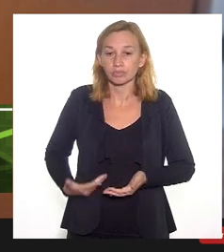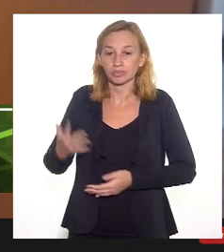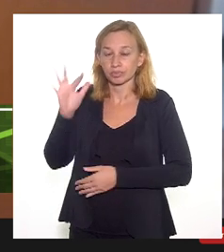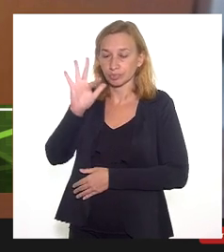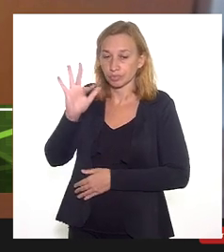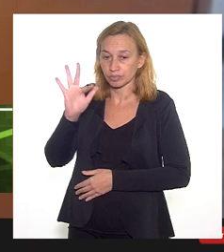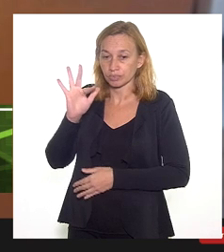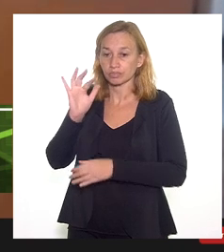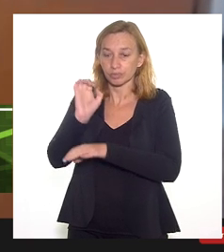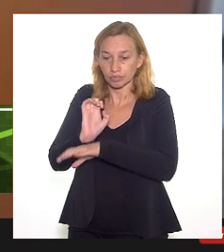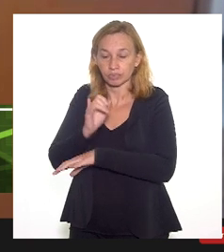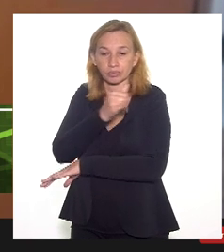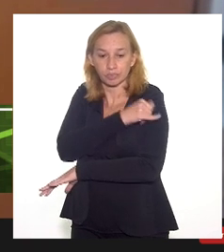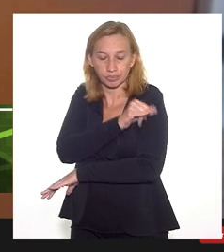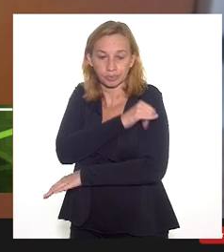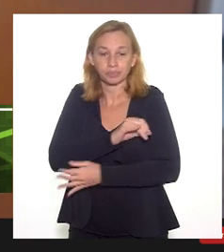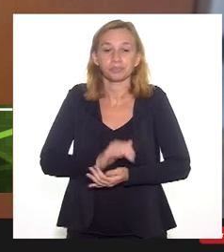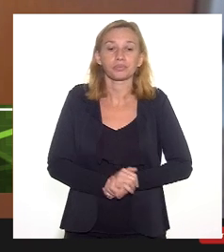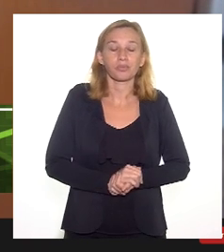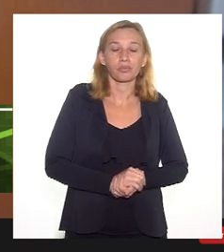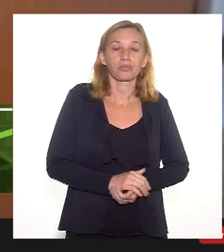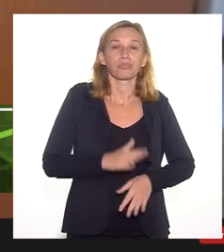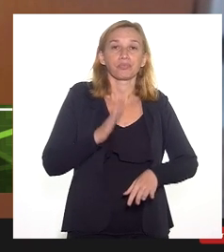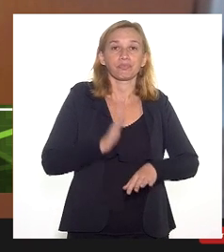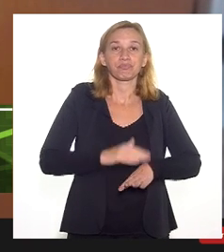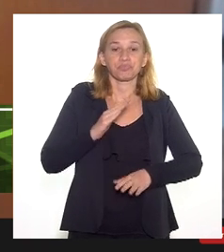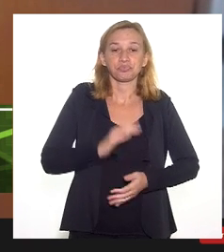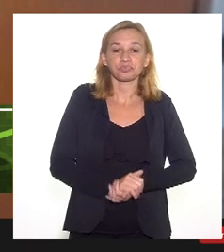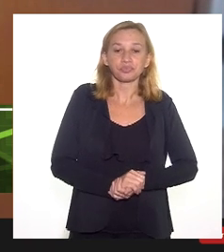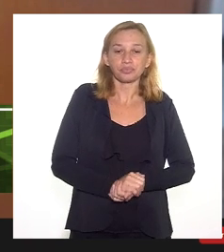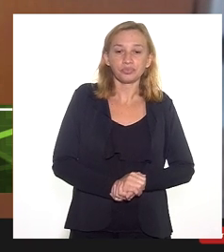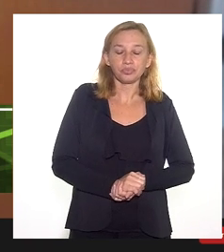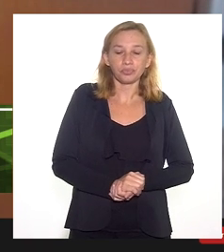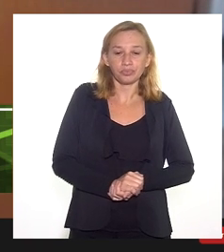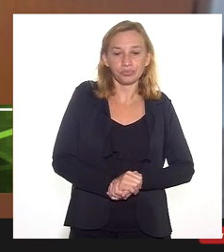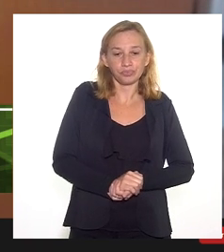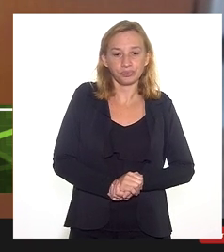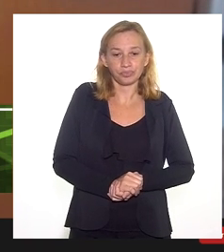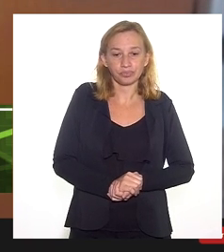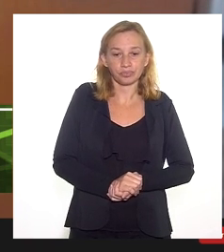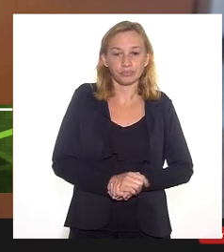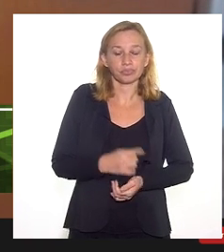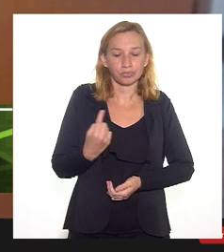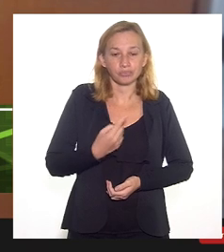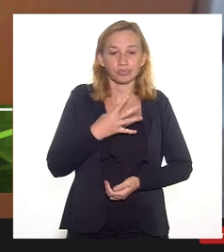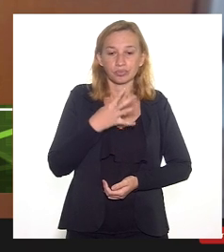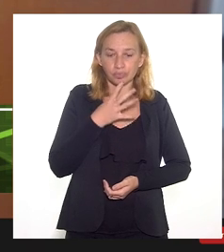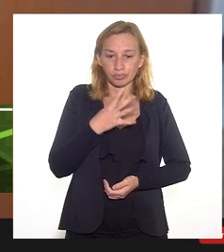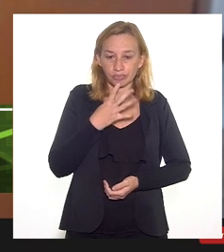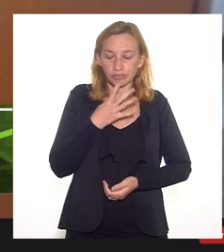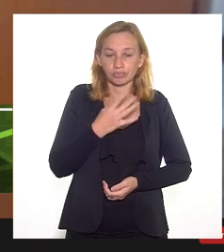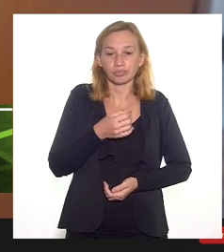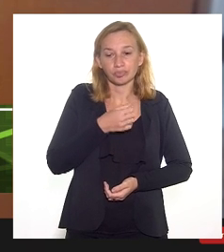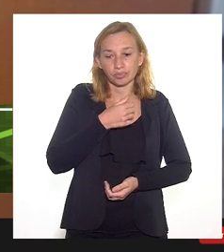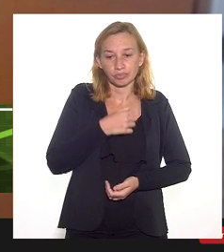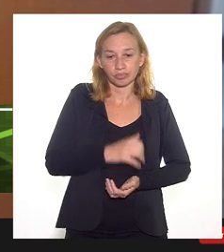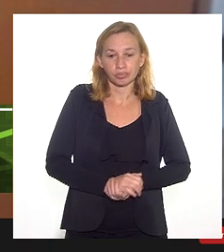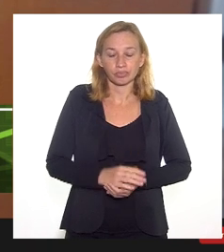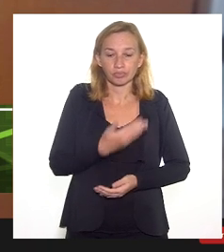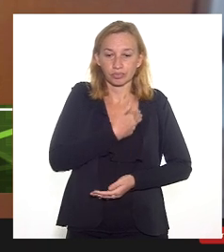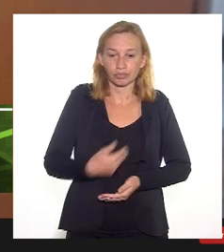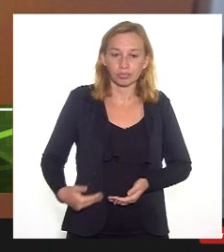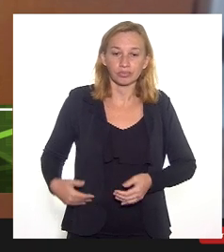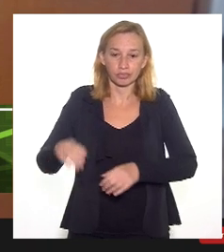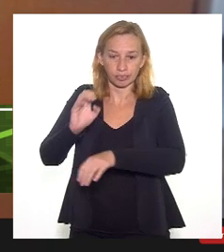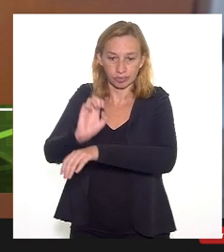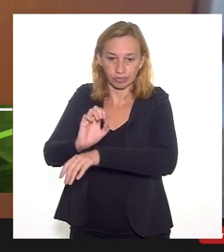de Janeiro. Então, por mais que nós reconheçamos que o governo